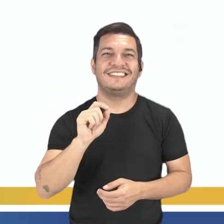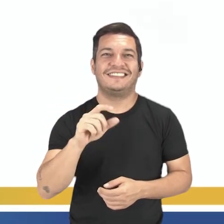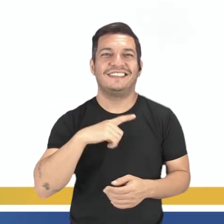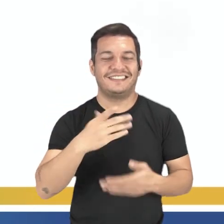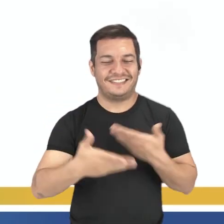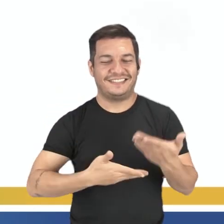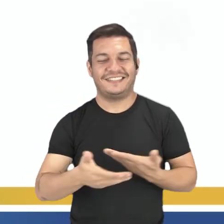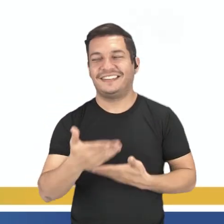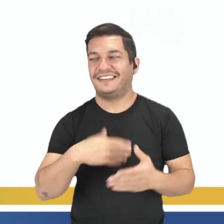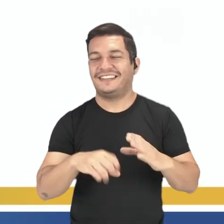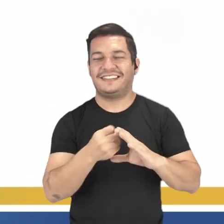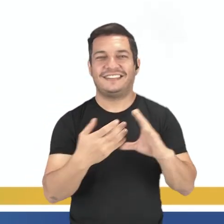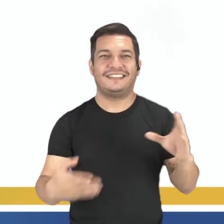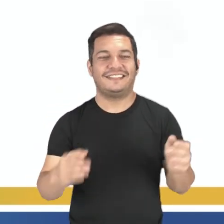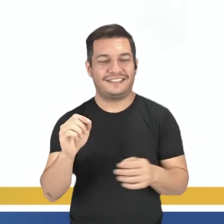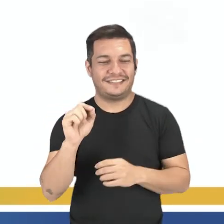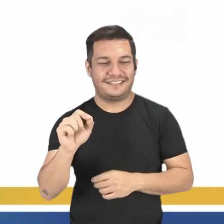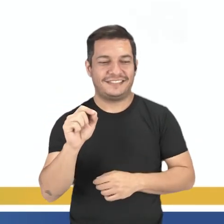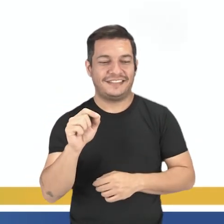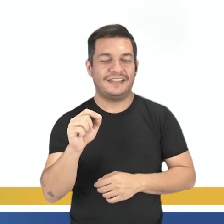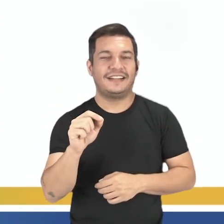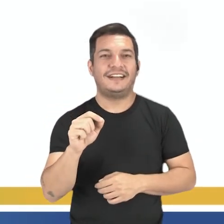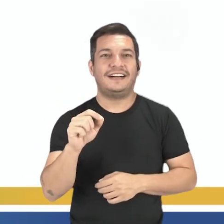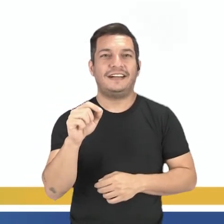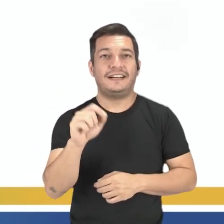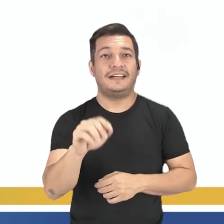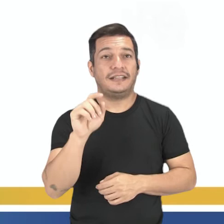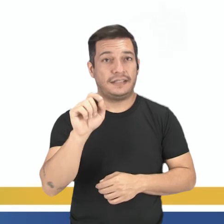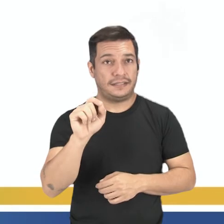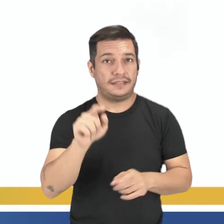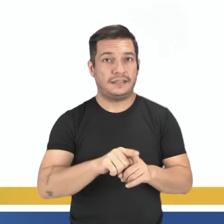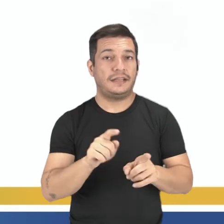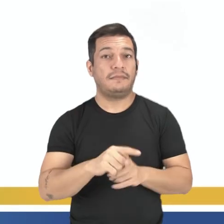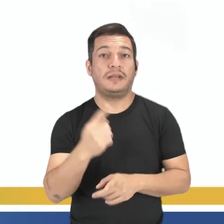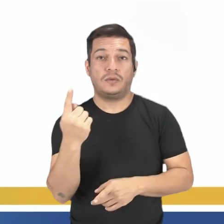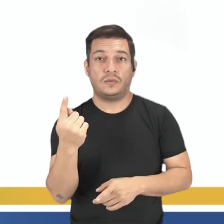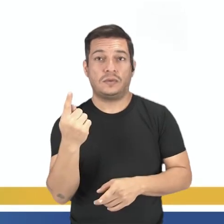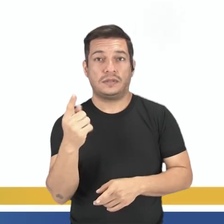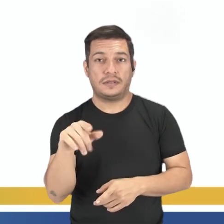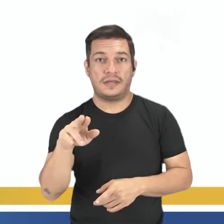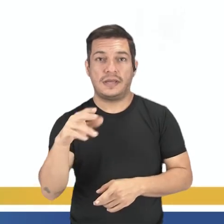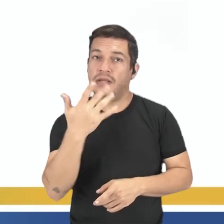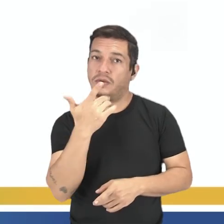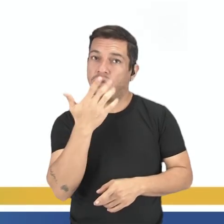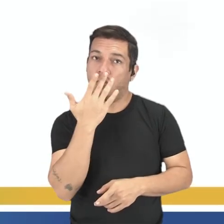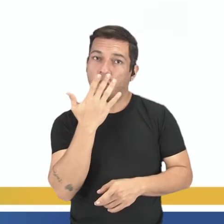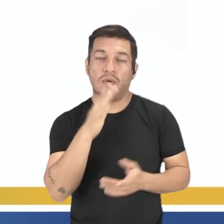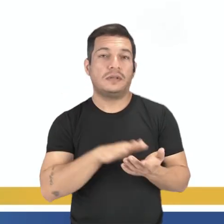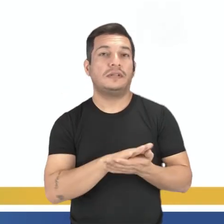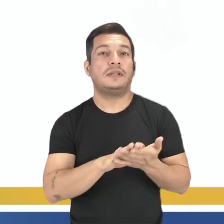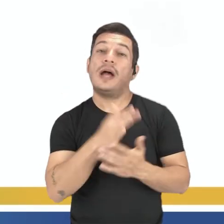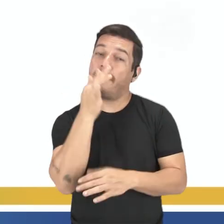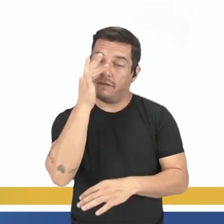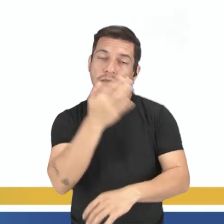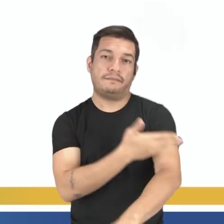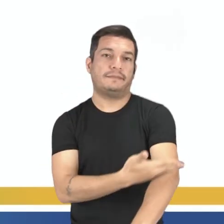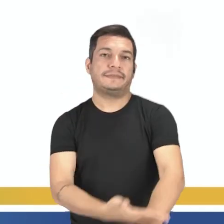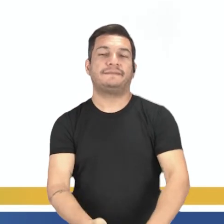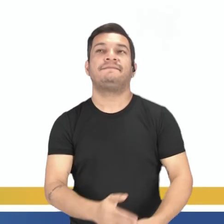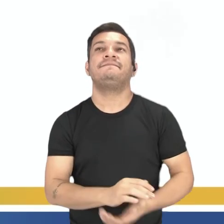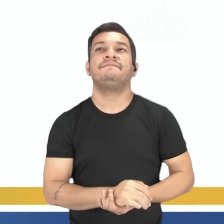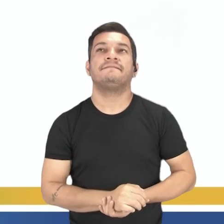compartilham característica dominante recessiva, e o indivíduo totalmente recessivo sem cor, no caso, a flor branca,